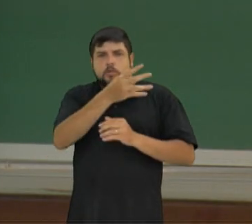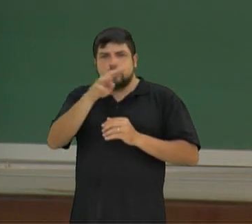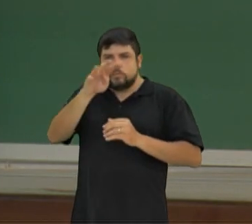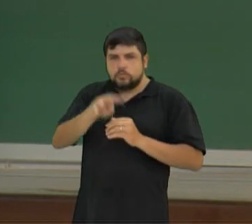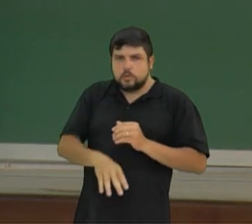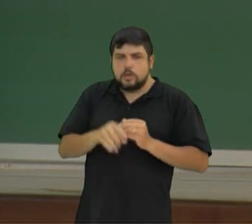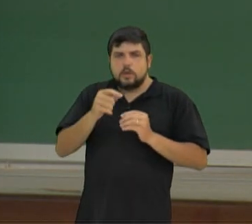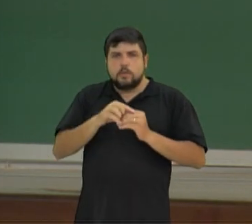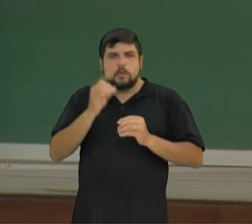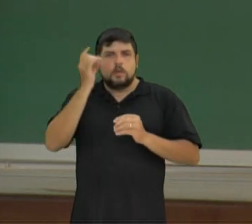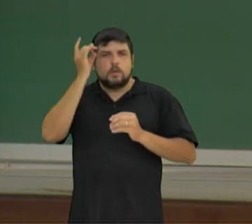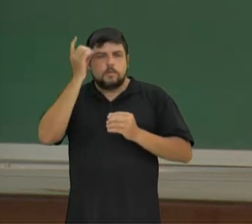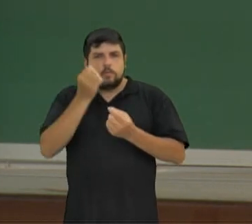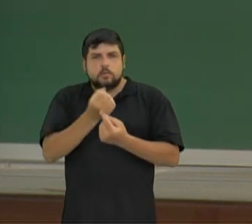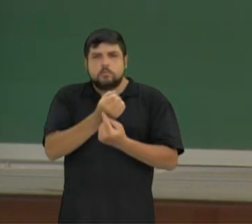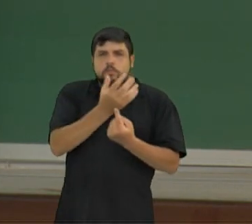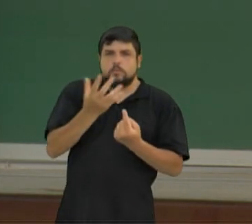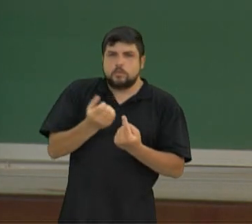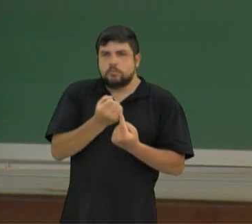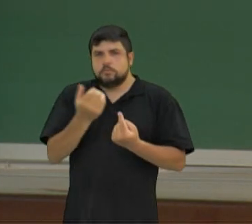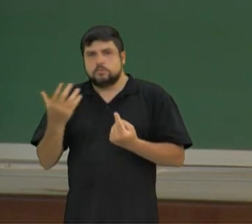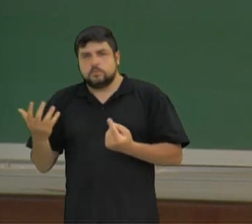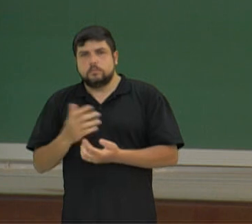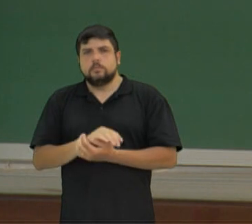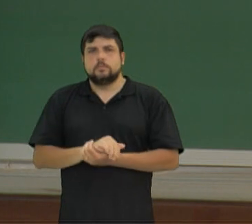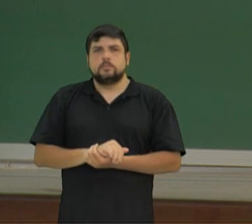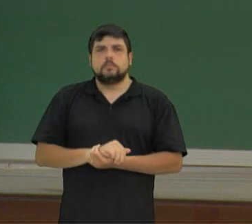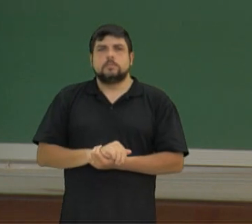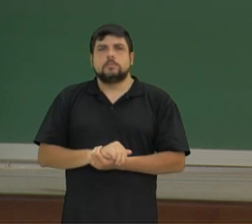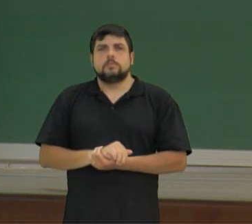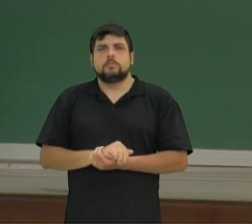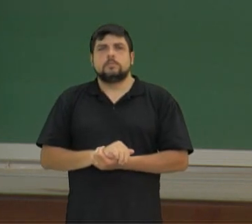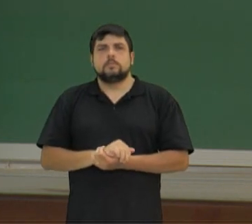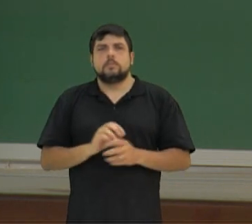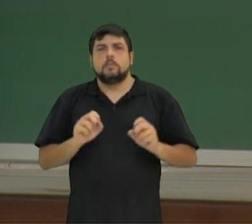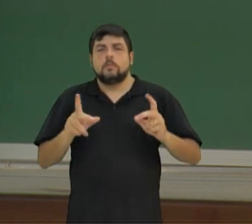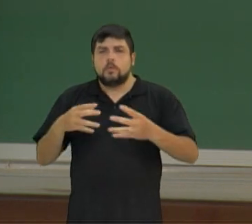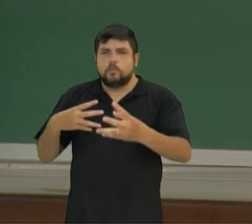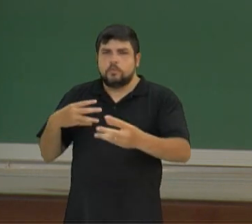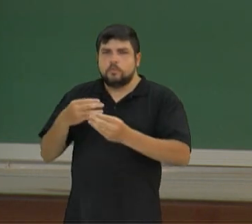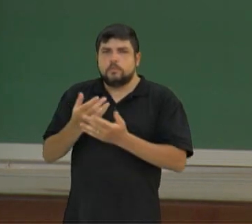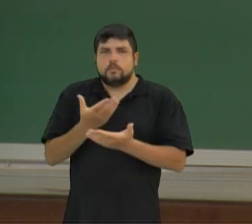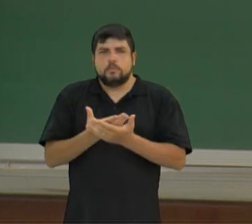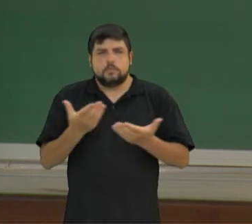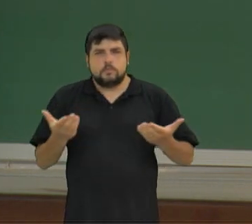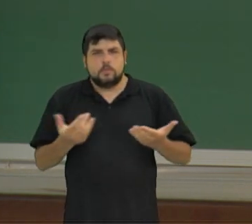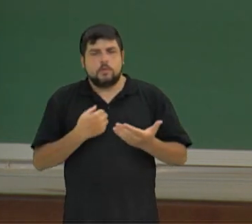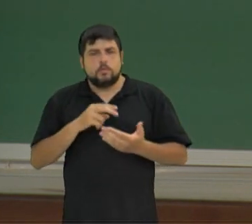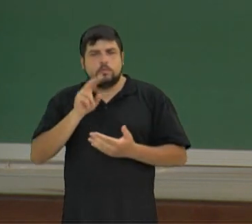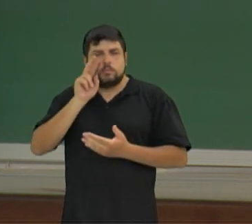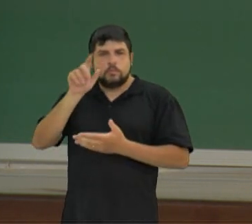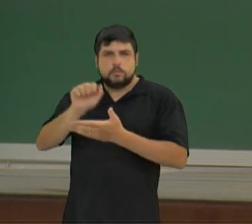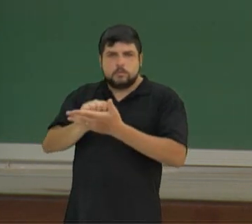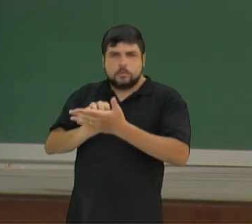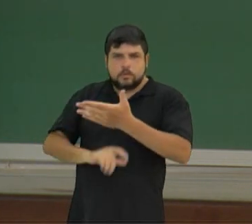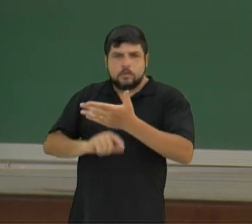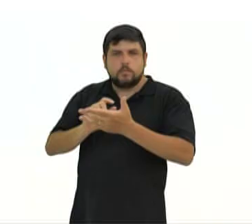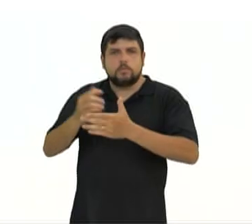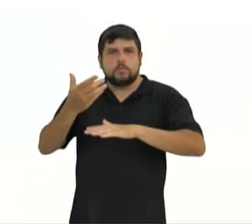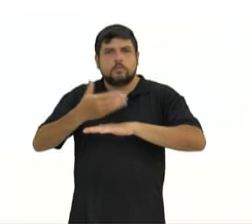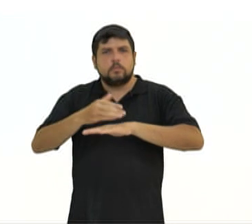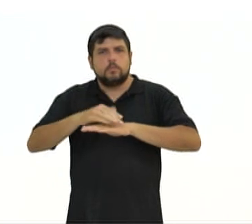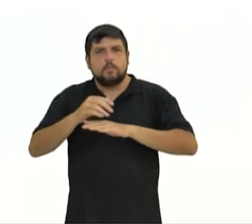facilidade de descarga dos íons, correto? Na aula de hoje, então, a gente viu exercícios de reação